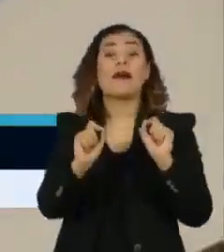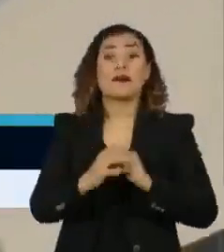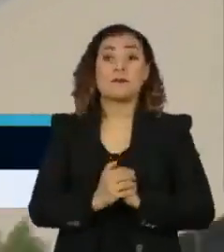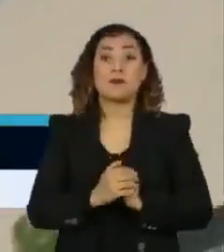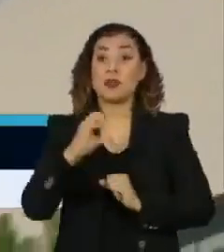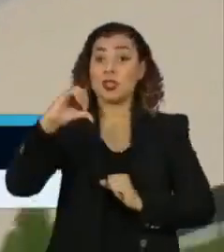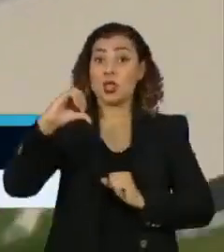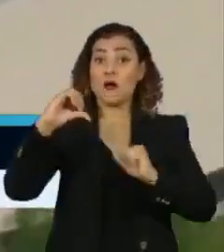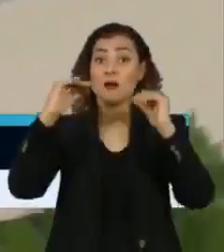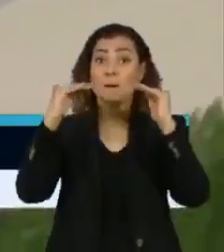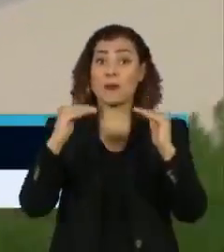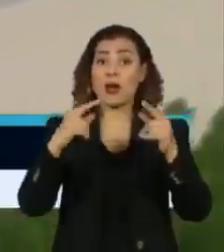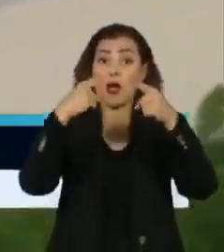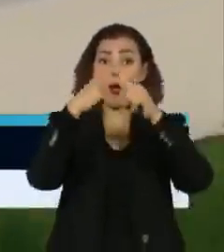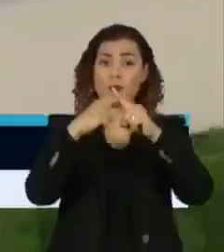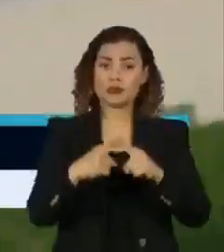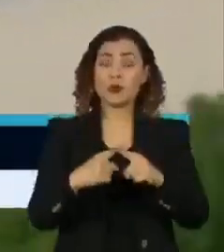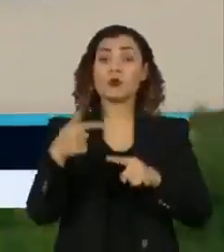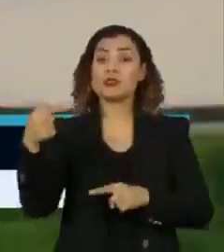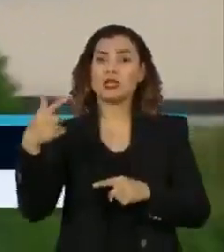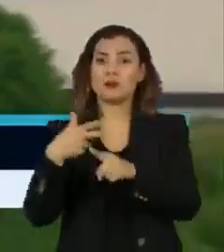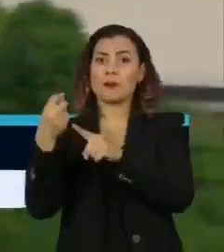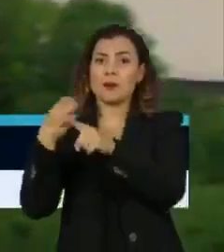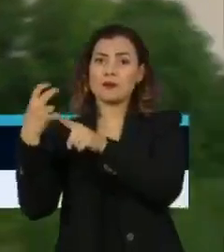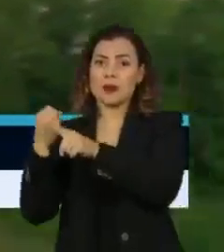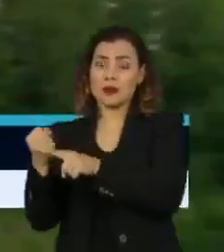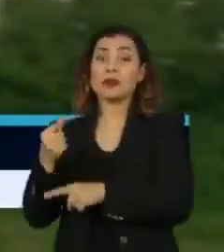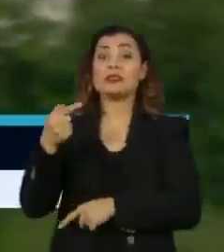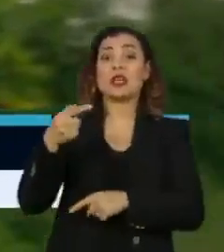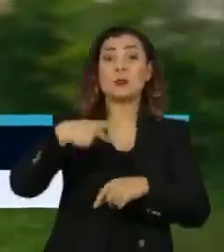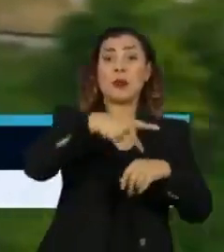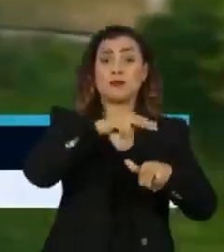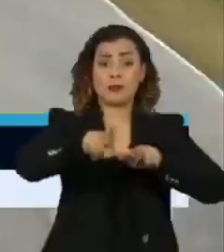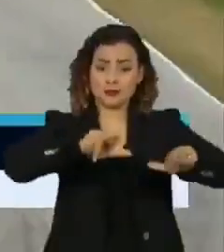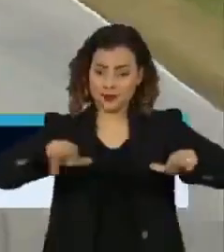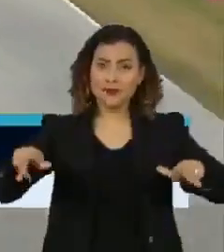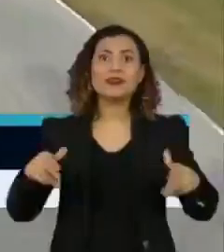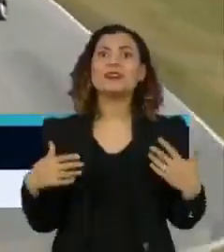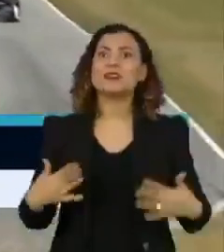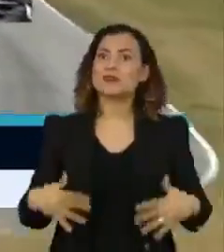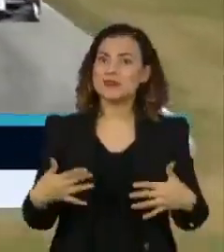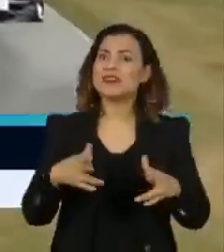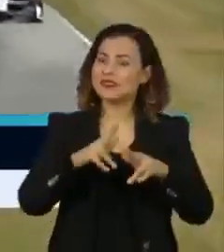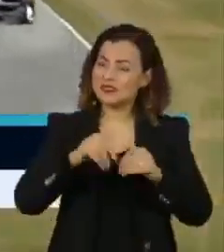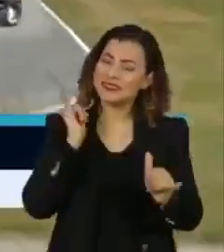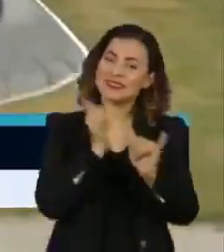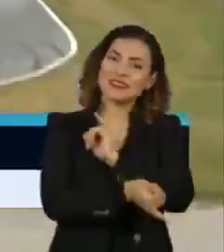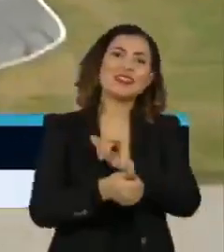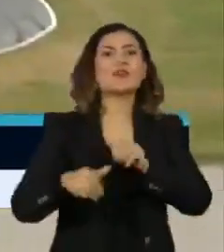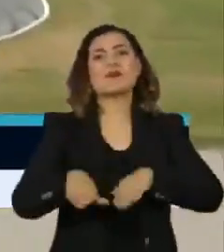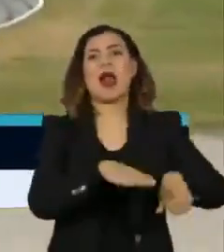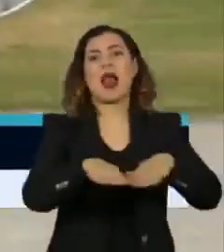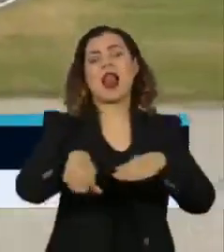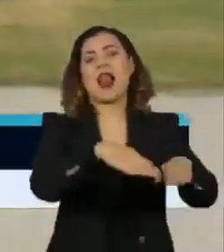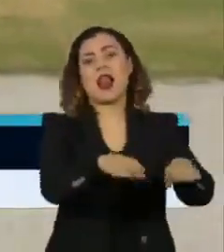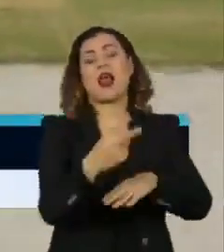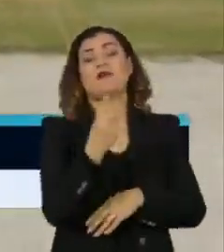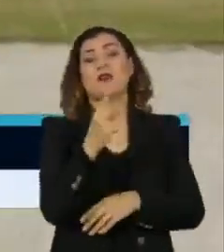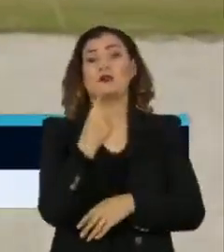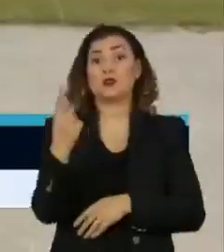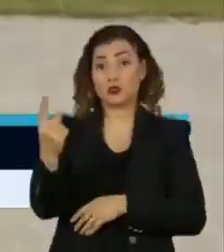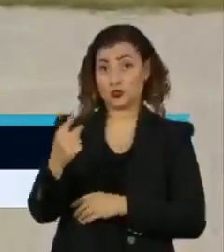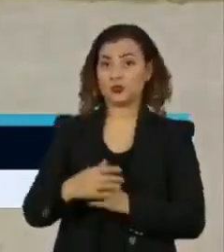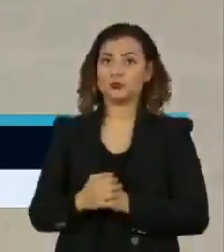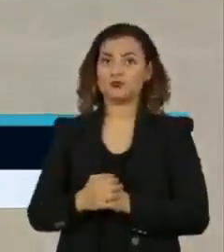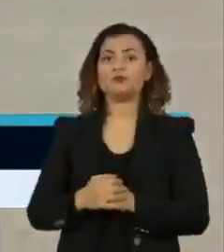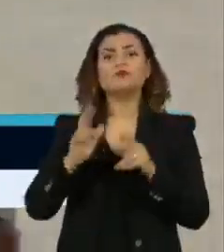9 provas na temporada, 7 vencedores de 7 países diferentes. Assim tem sido a Fórmula Indy em 2021.